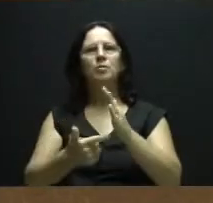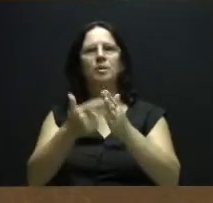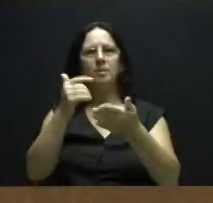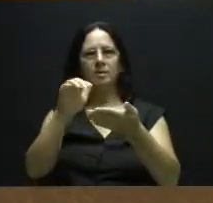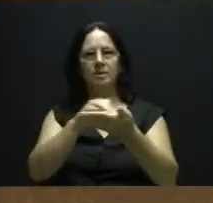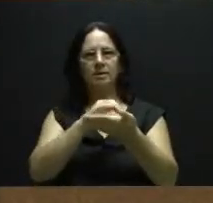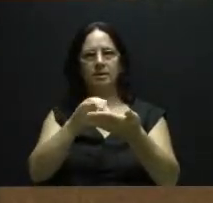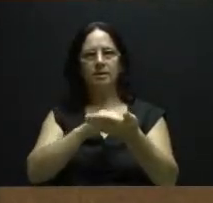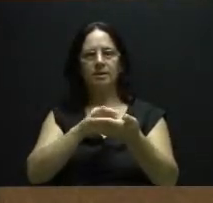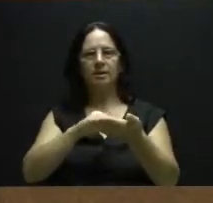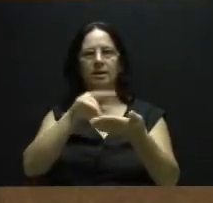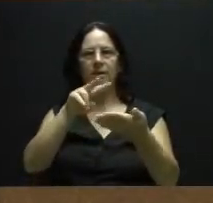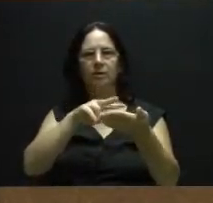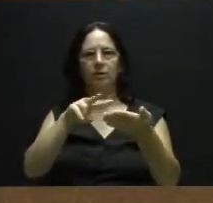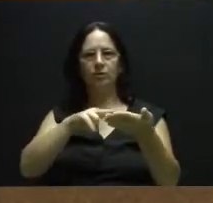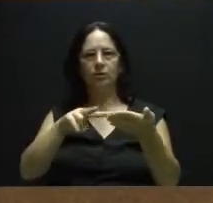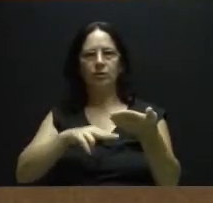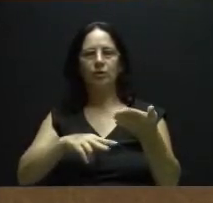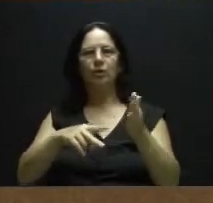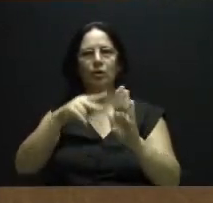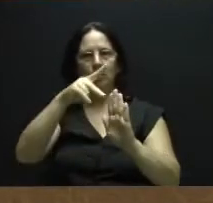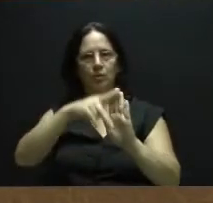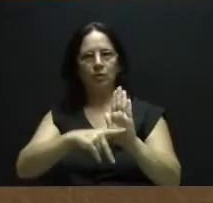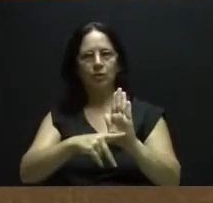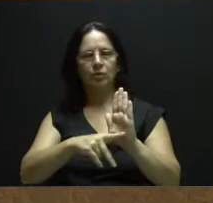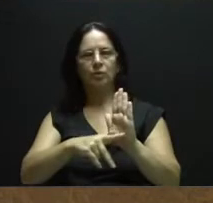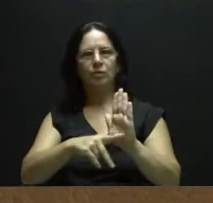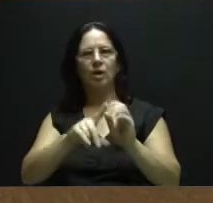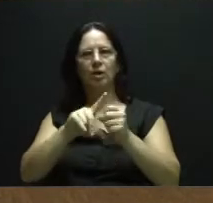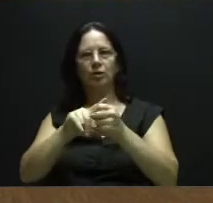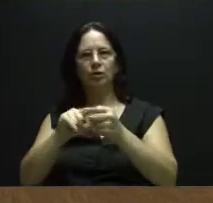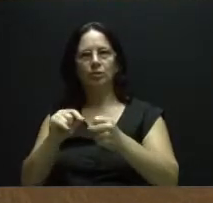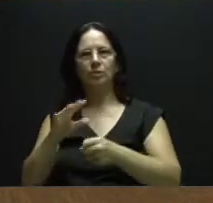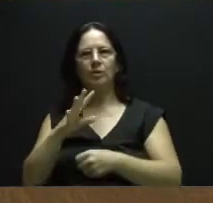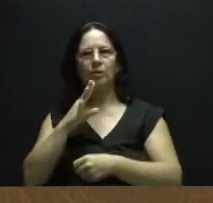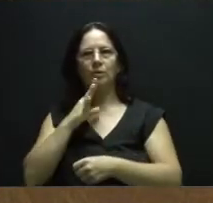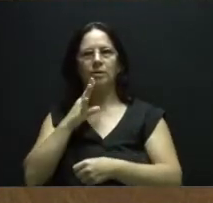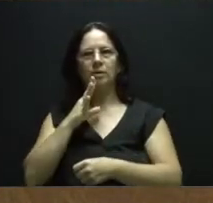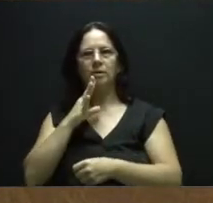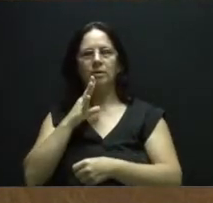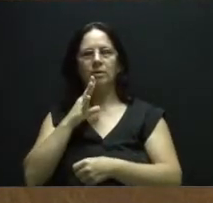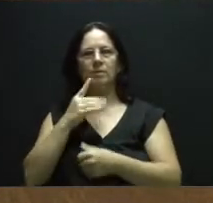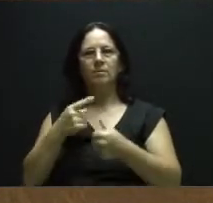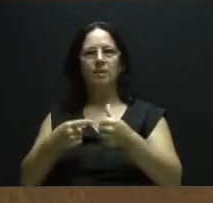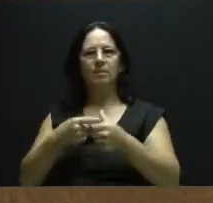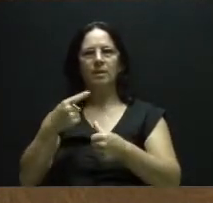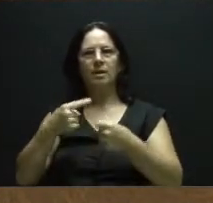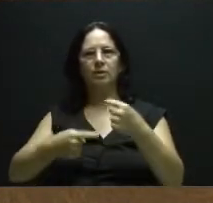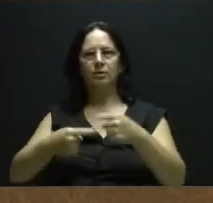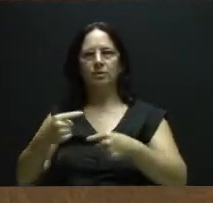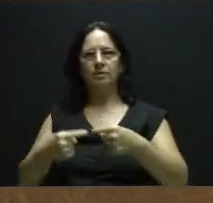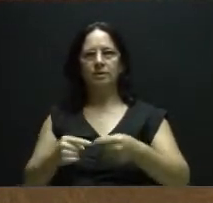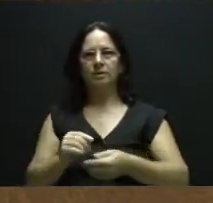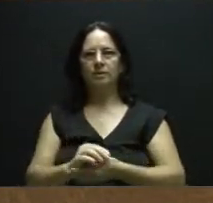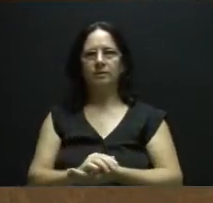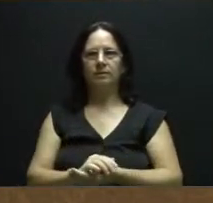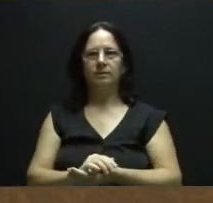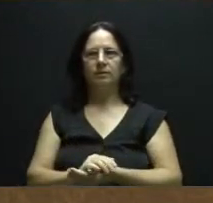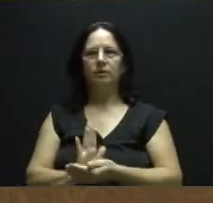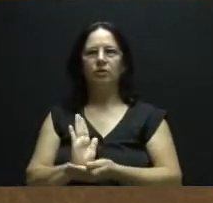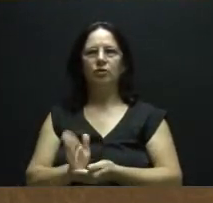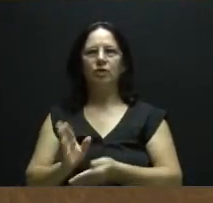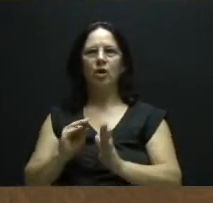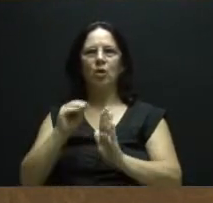primeiro secretário que proceda à leitura do projeto de lei artigo por artigo para apreciação em primeira discussão já